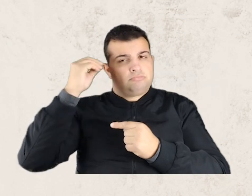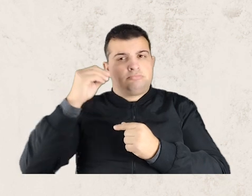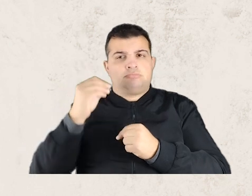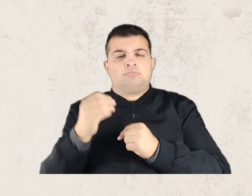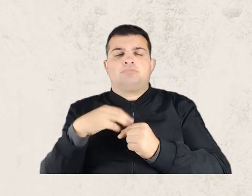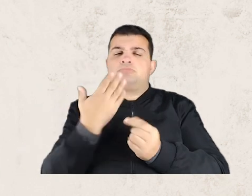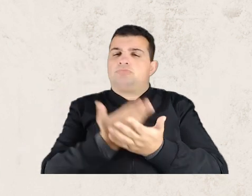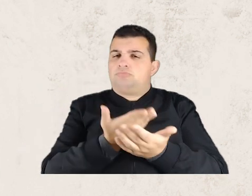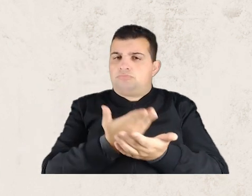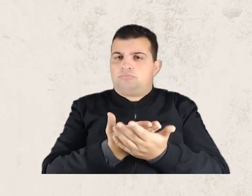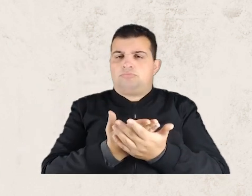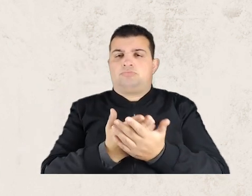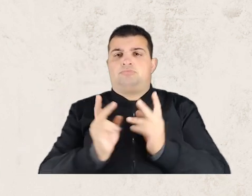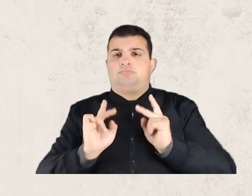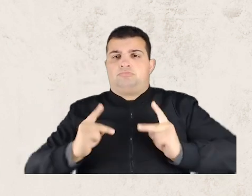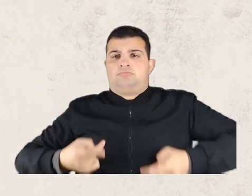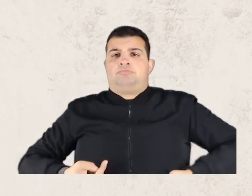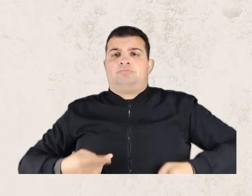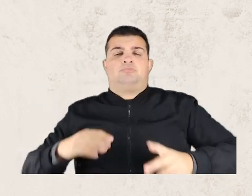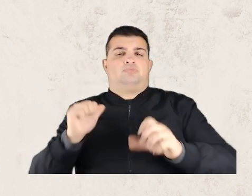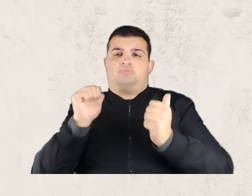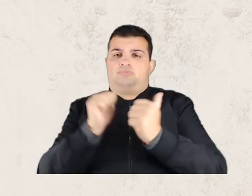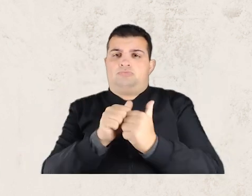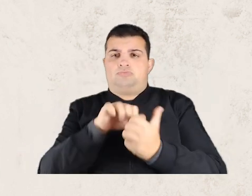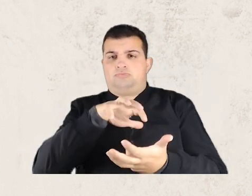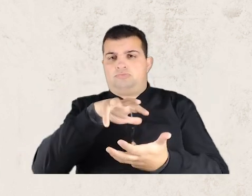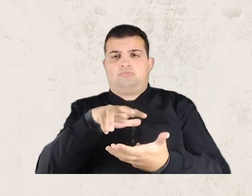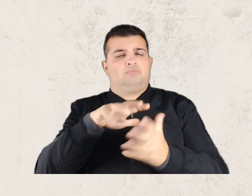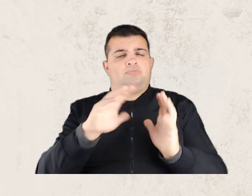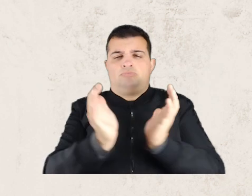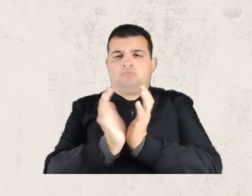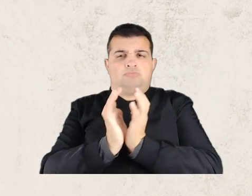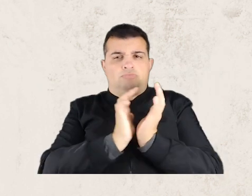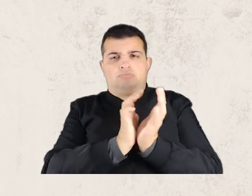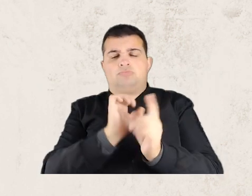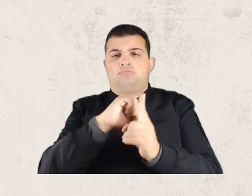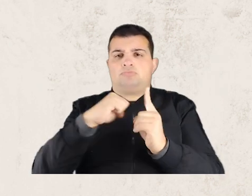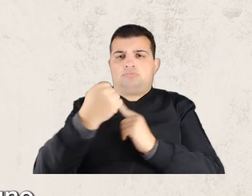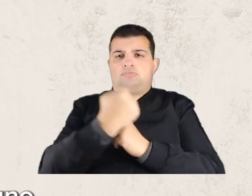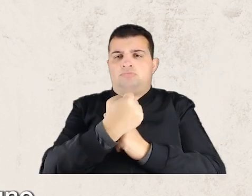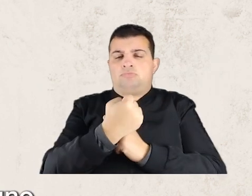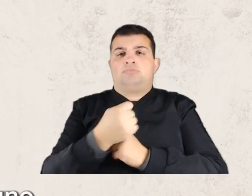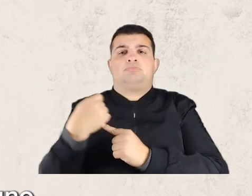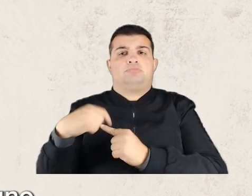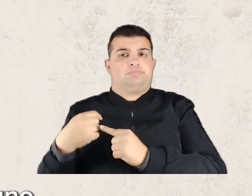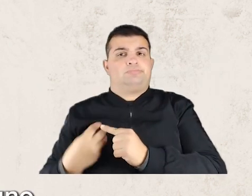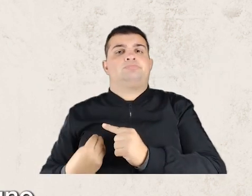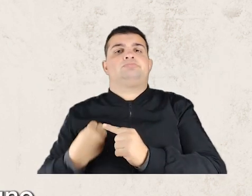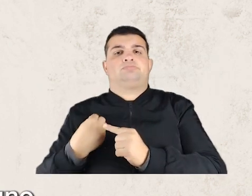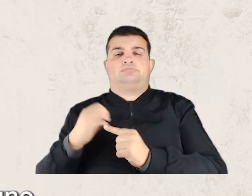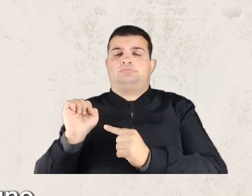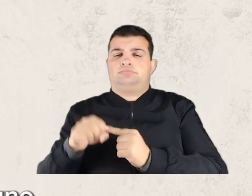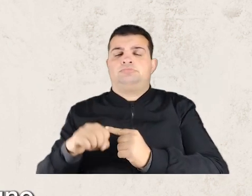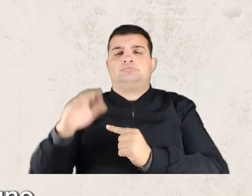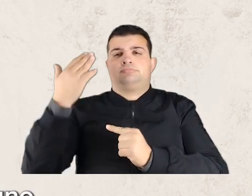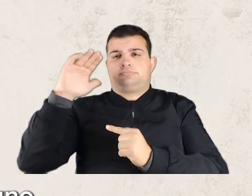Ana Bock. E, obviamente, que ela, se entendendo como social... No caso, a psicologia. Se entendendo como